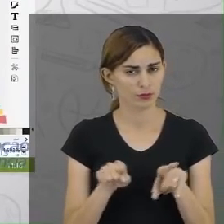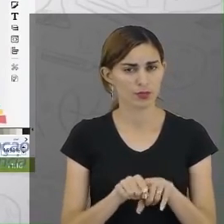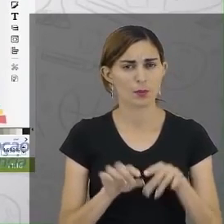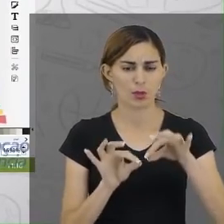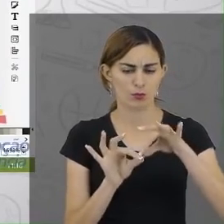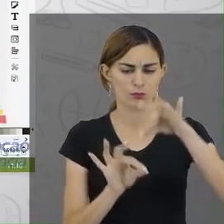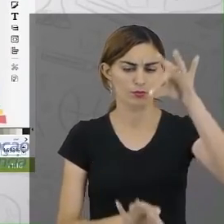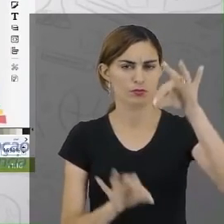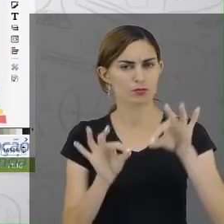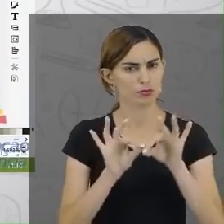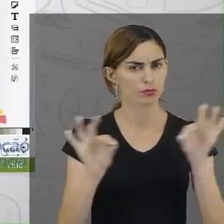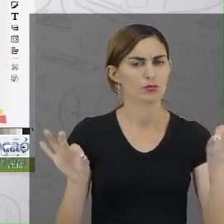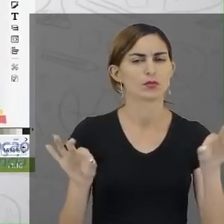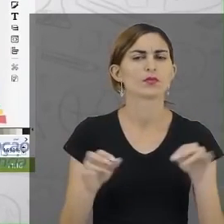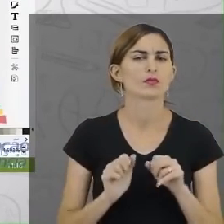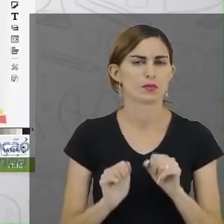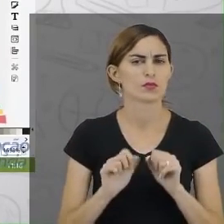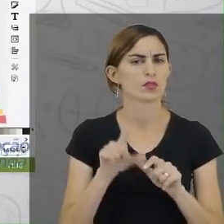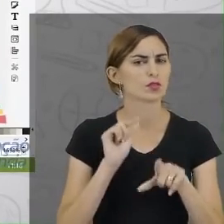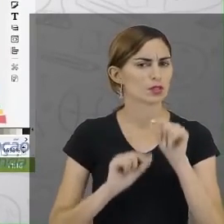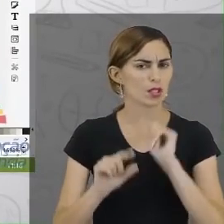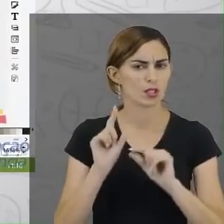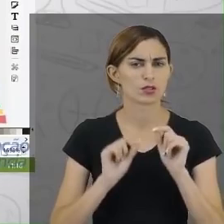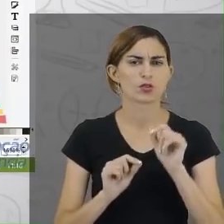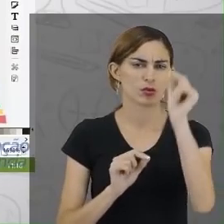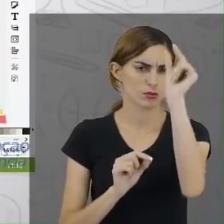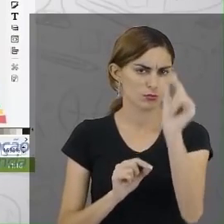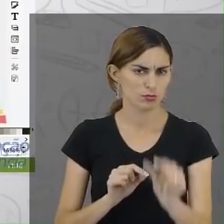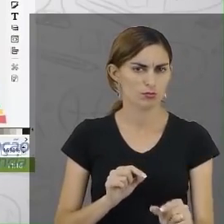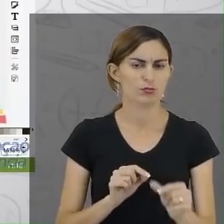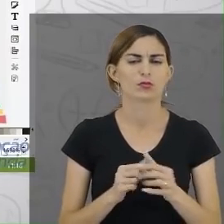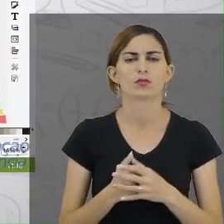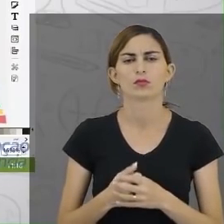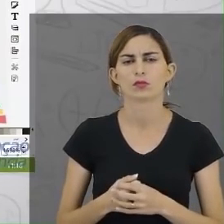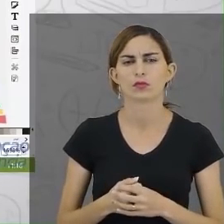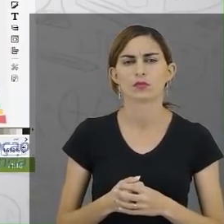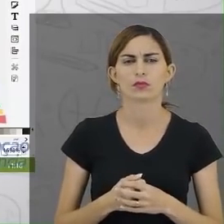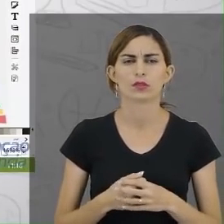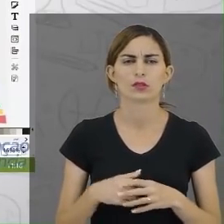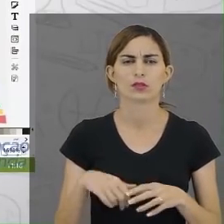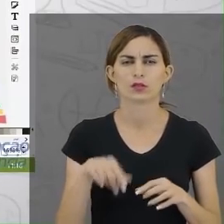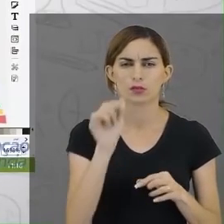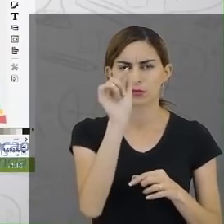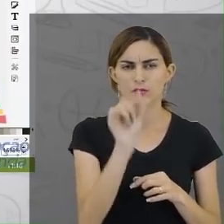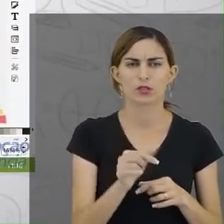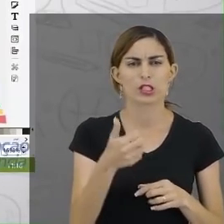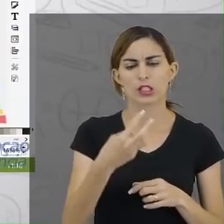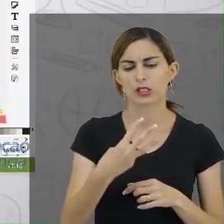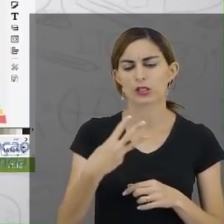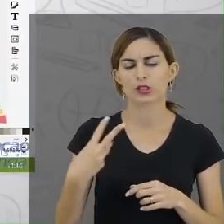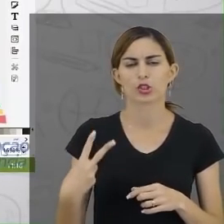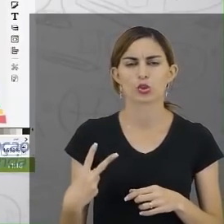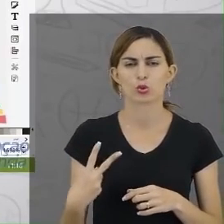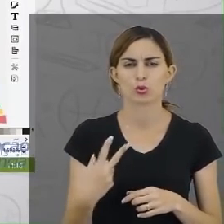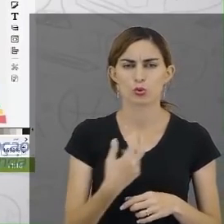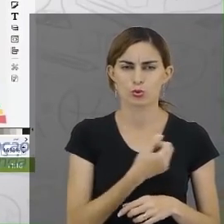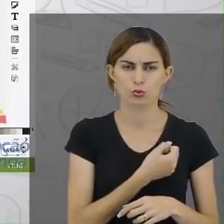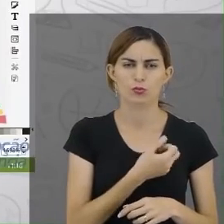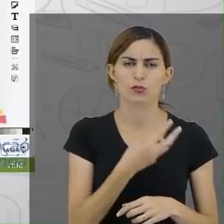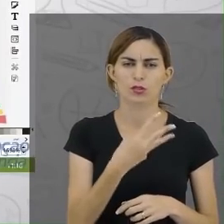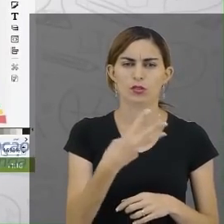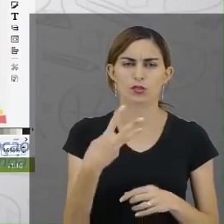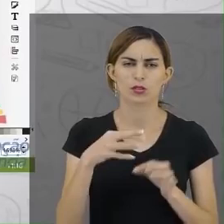E também no tamanho, podemos selecionar o tamanho aqui na lateral. Vamos colocar um tamanho 32.